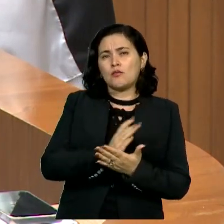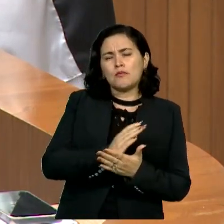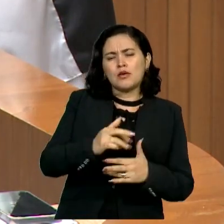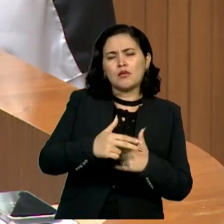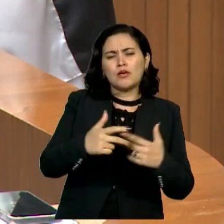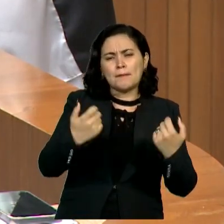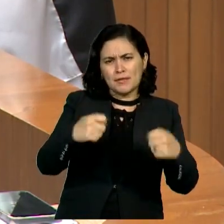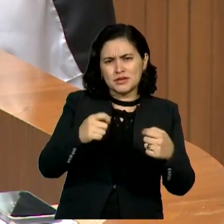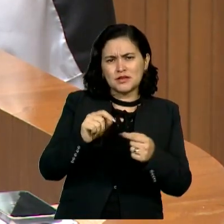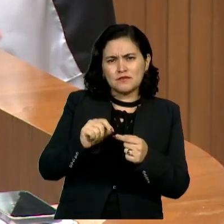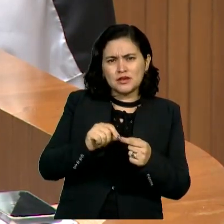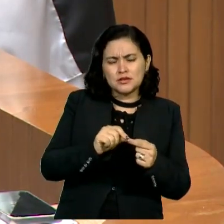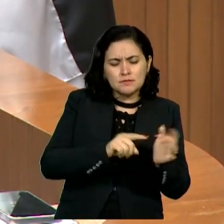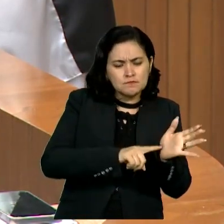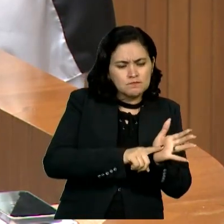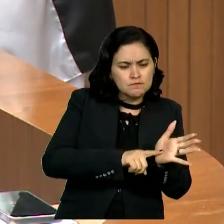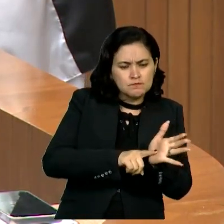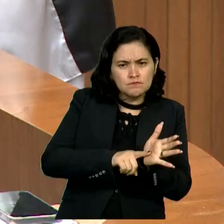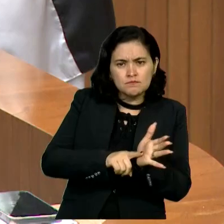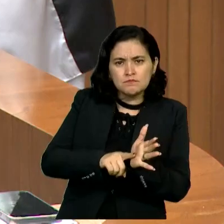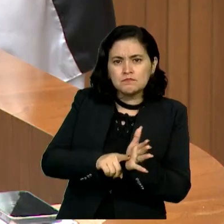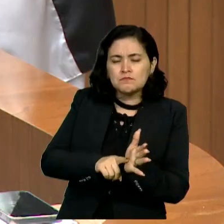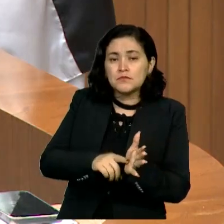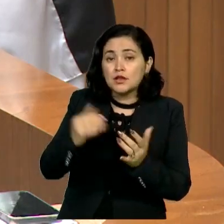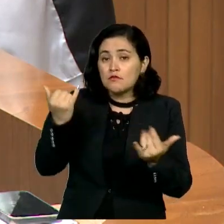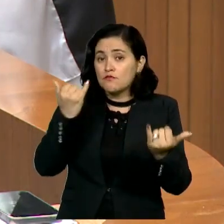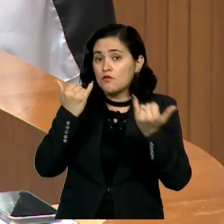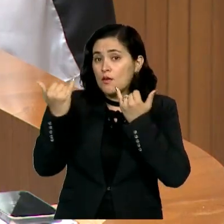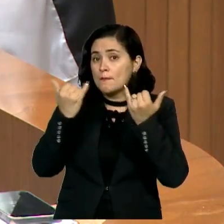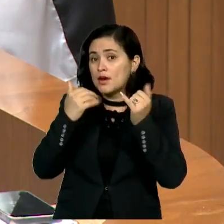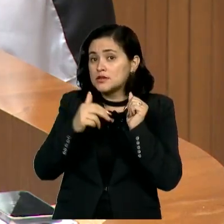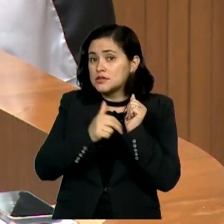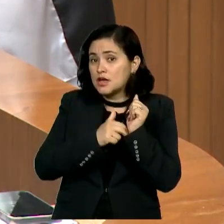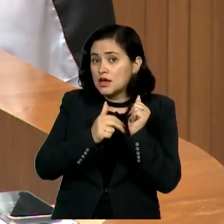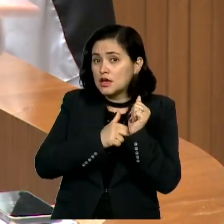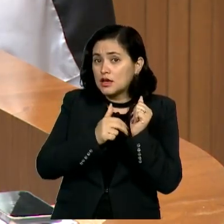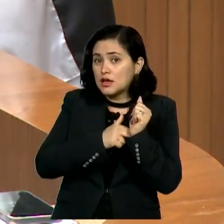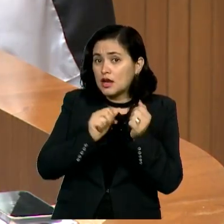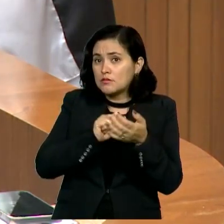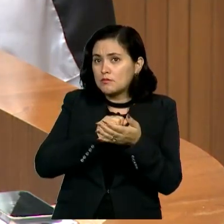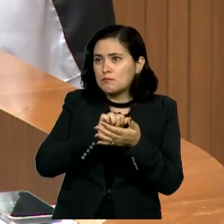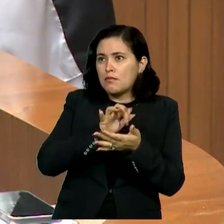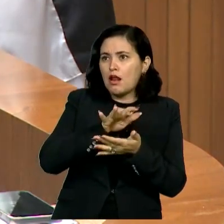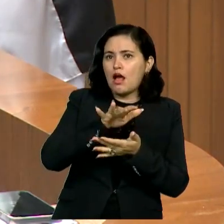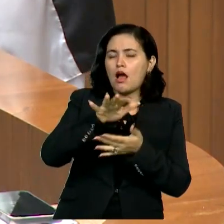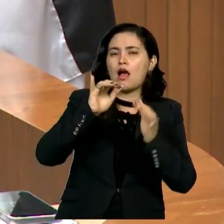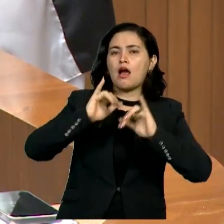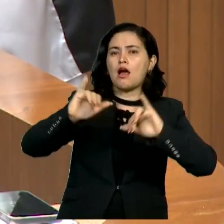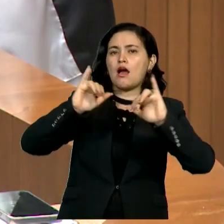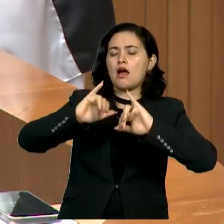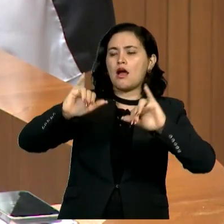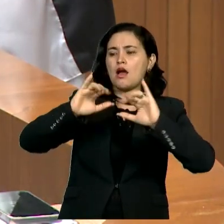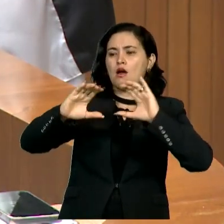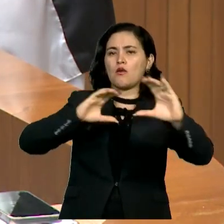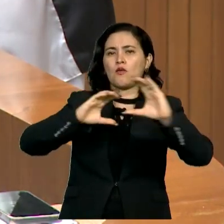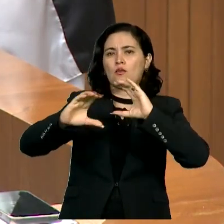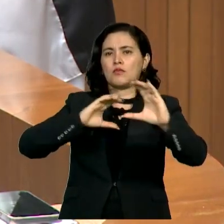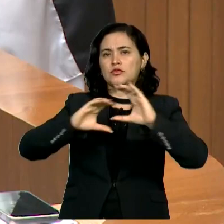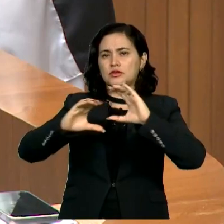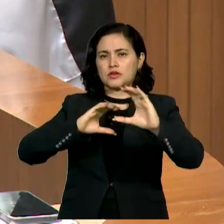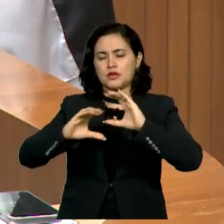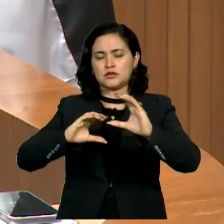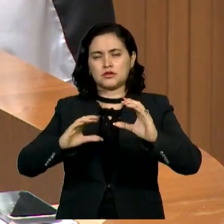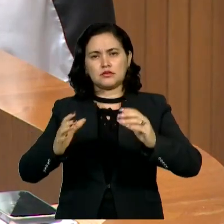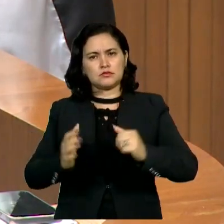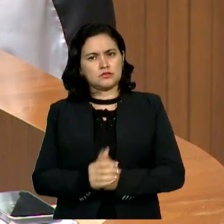que seja apurado o vazamento de informações sigilosas para os meios de comunicação. Olha que